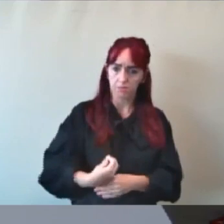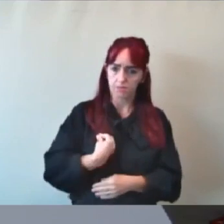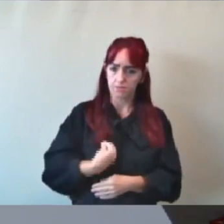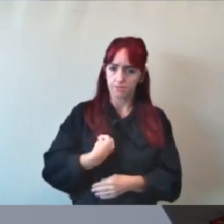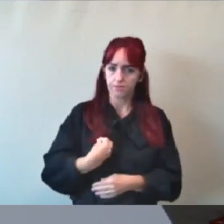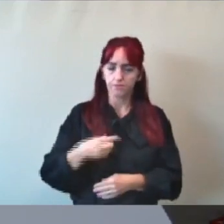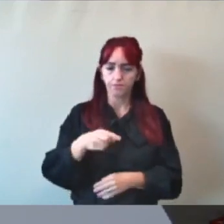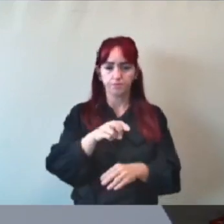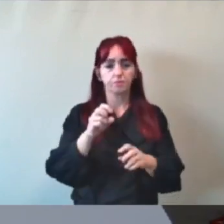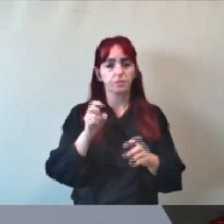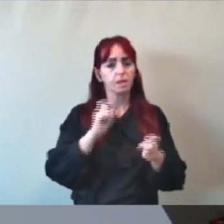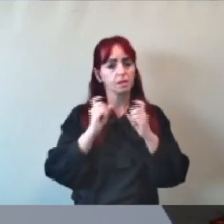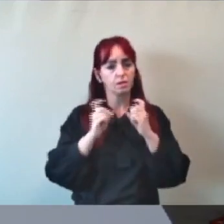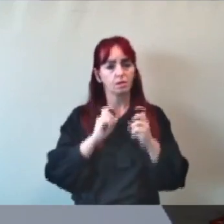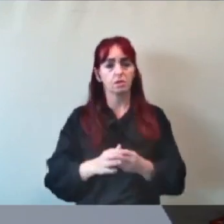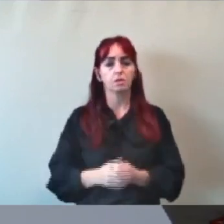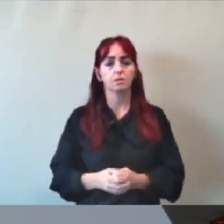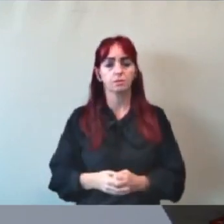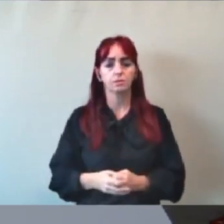favor.